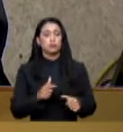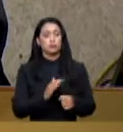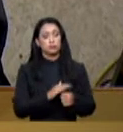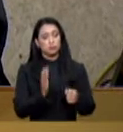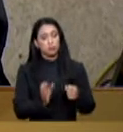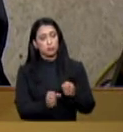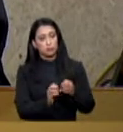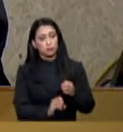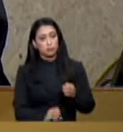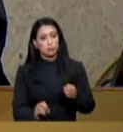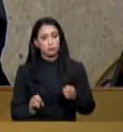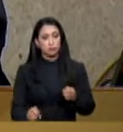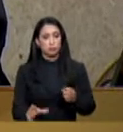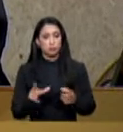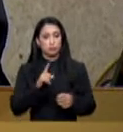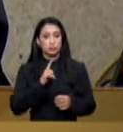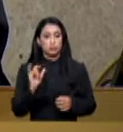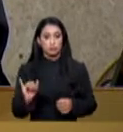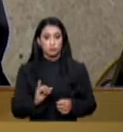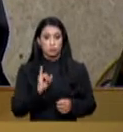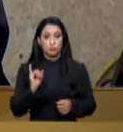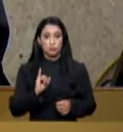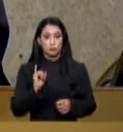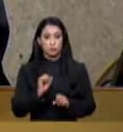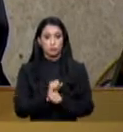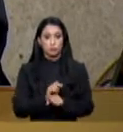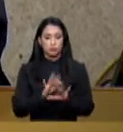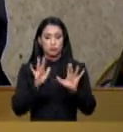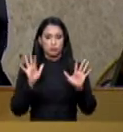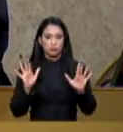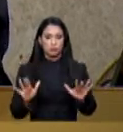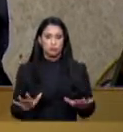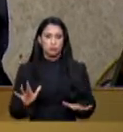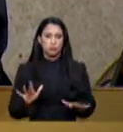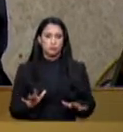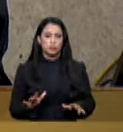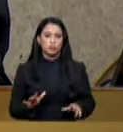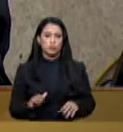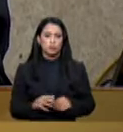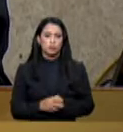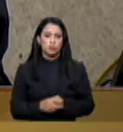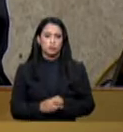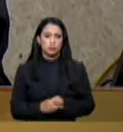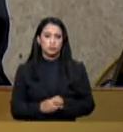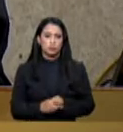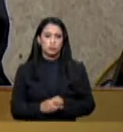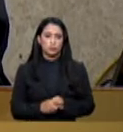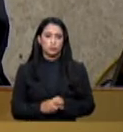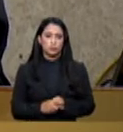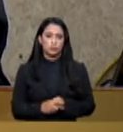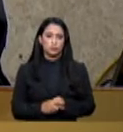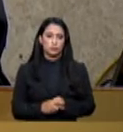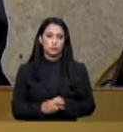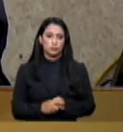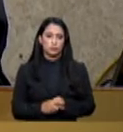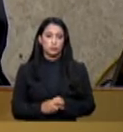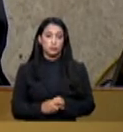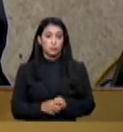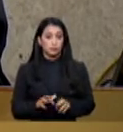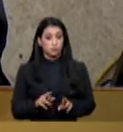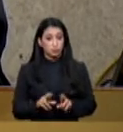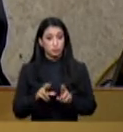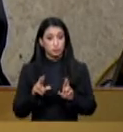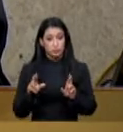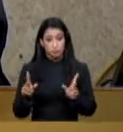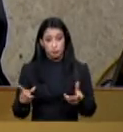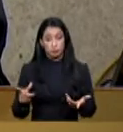ora, é importante que fique claro que, sob a perspectiva dos subsídios cruzados, as